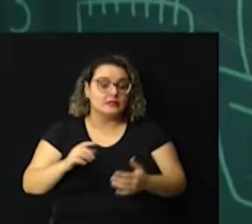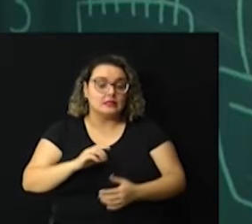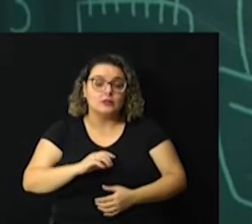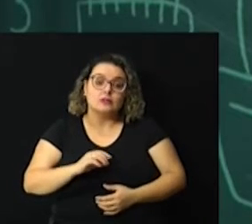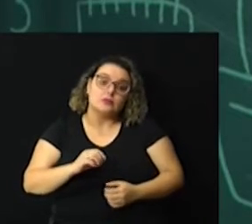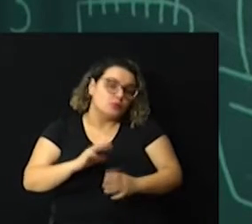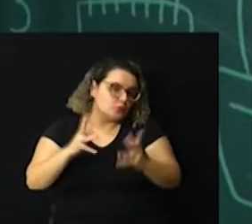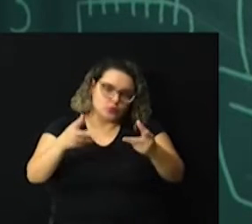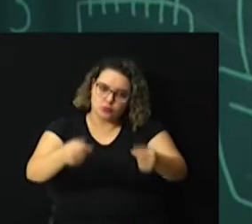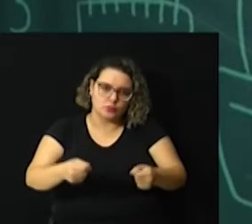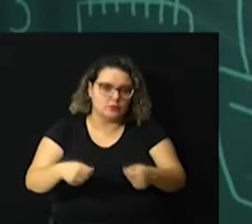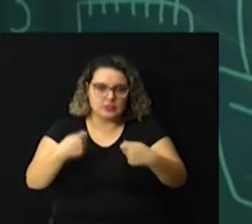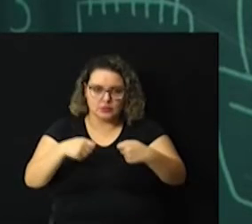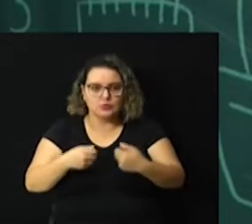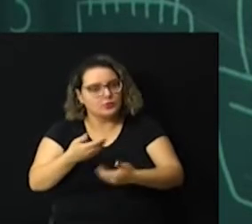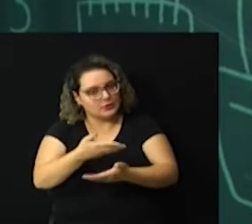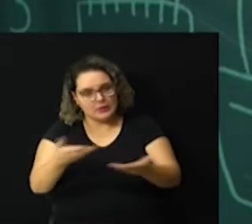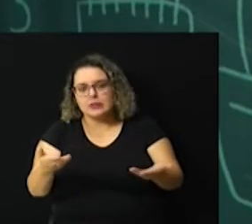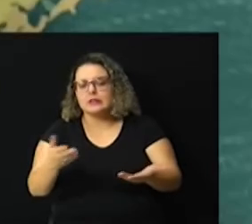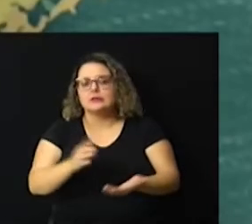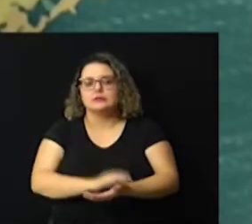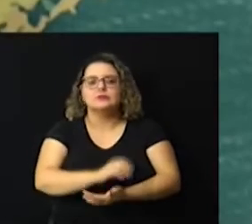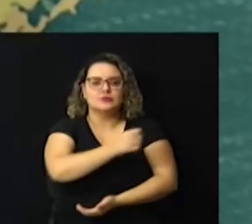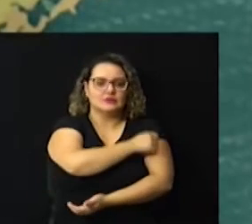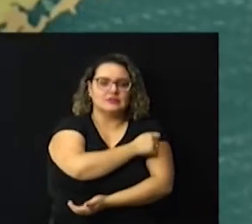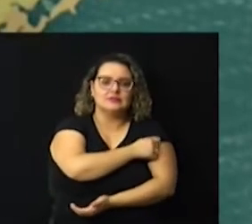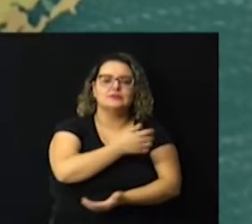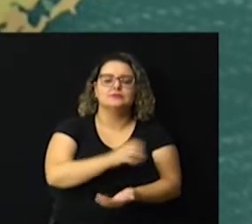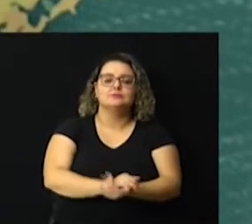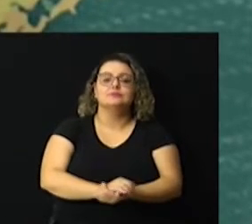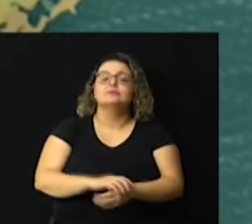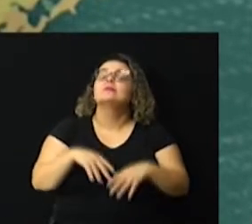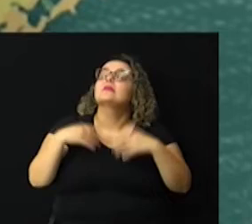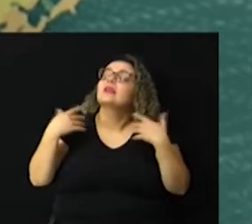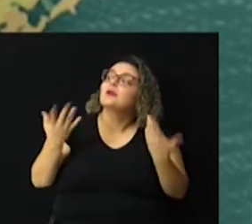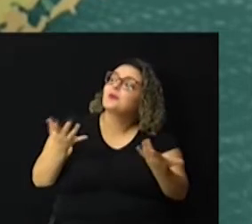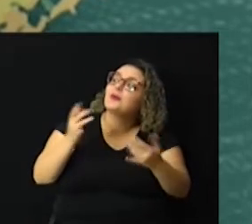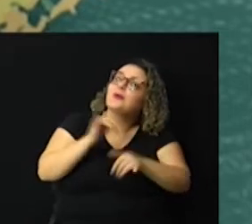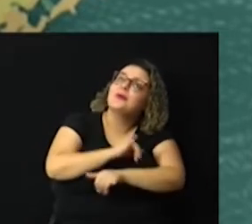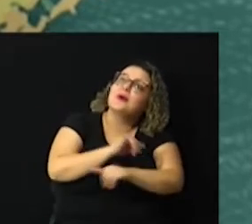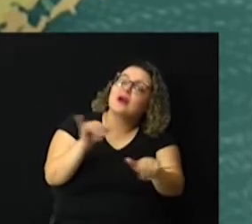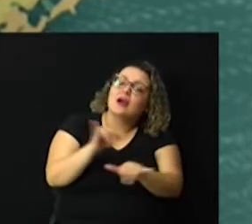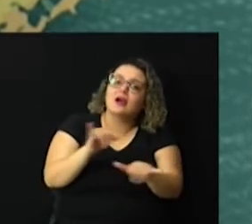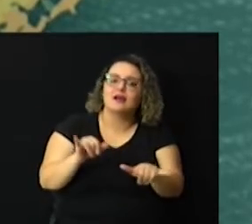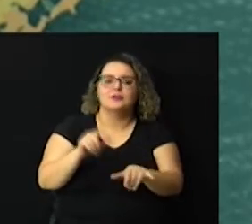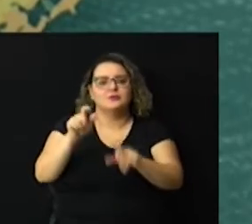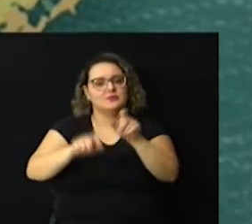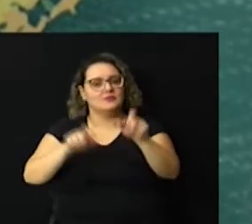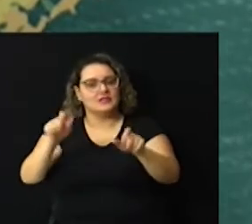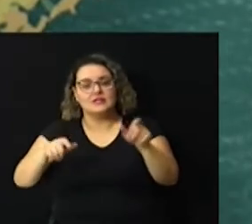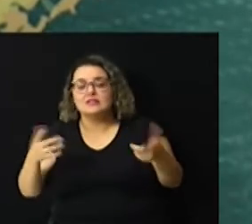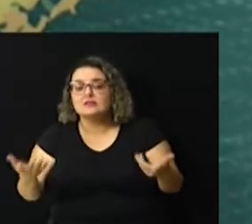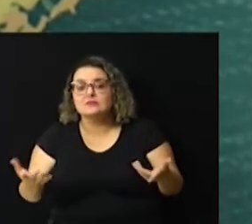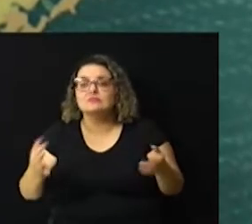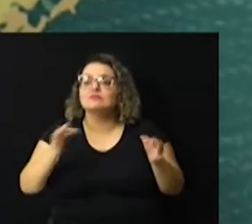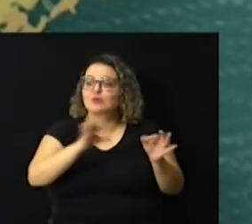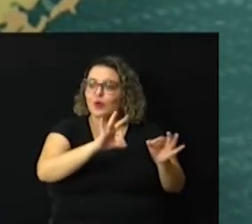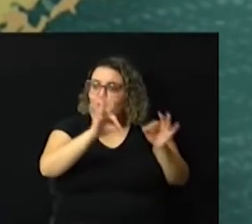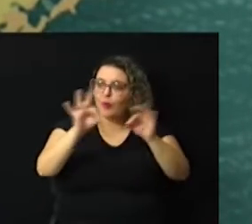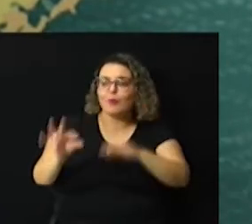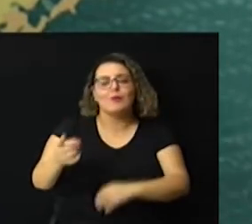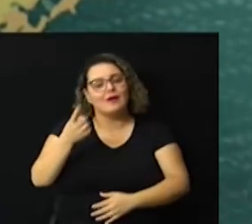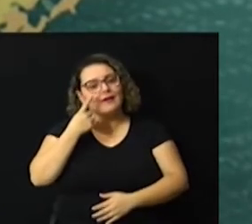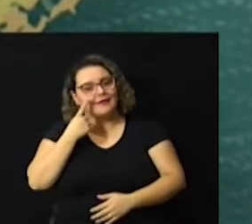possível se não fosse por eles, com certeza. Bom, qual é o recado que você deixa para quem está, né,